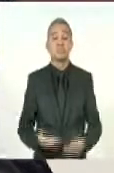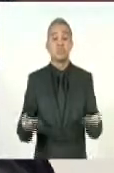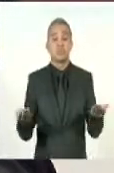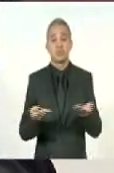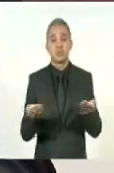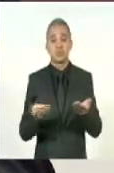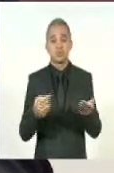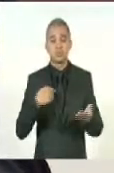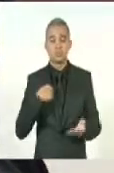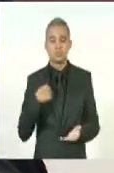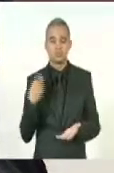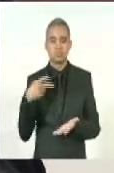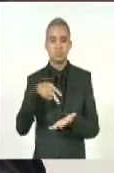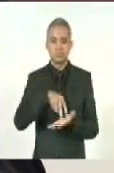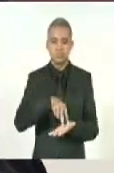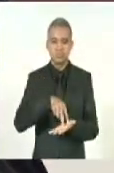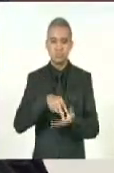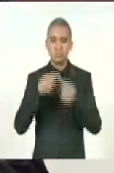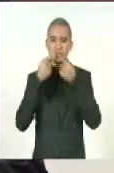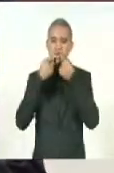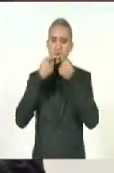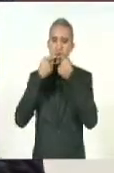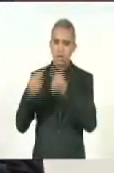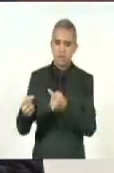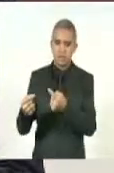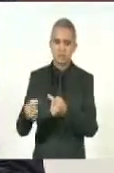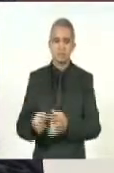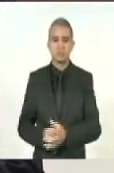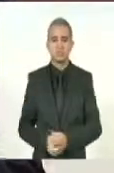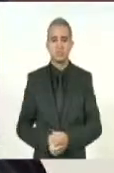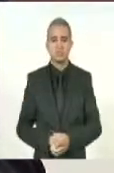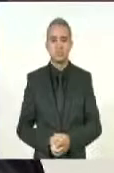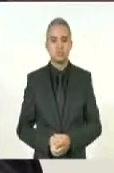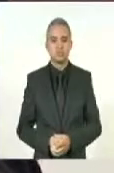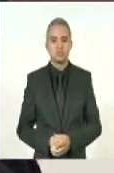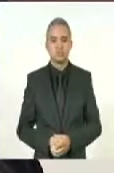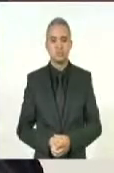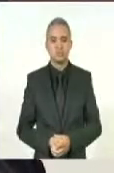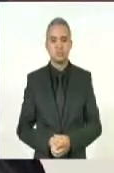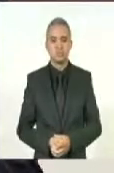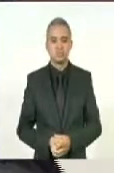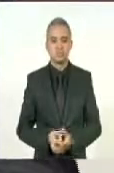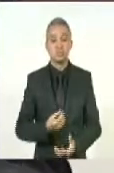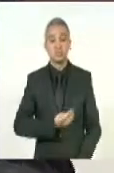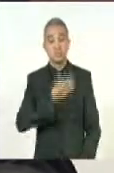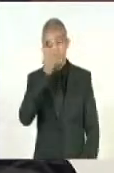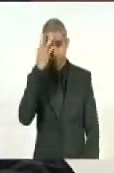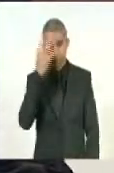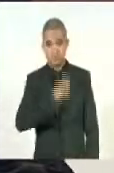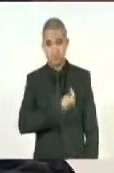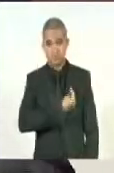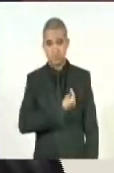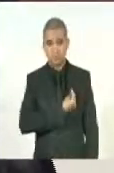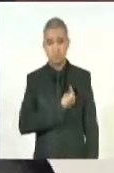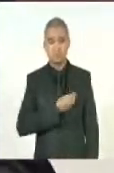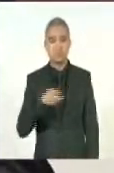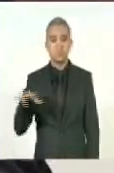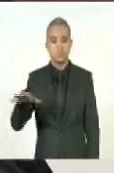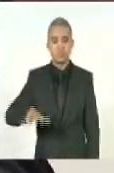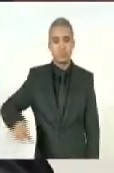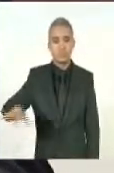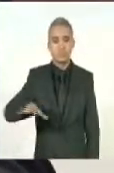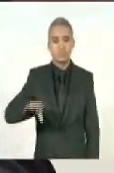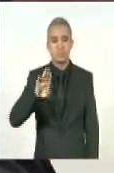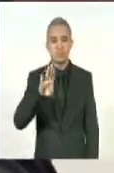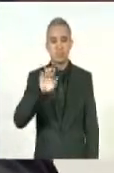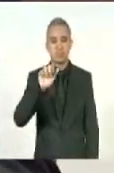esta tribuna uma reclamação permanente de moradores da Baixada Maranhense, em especial